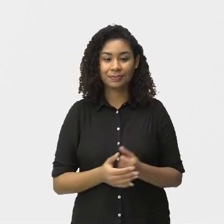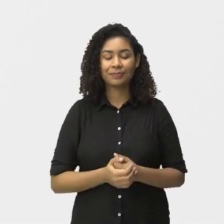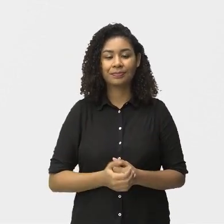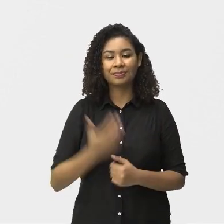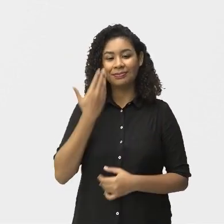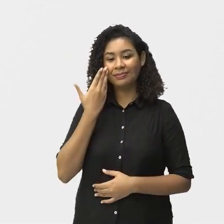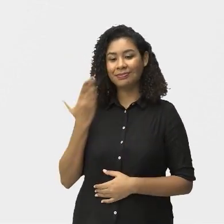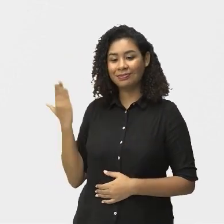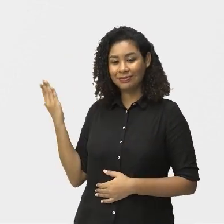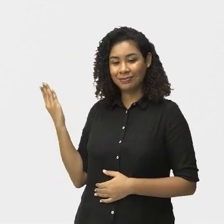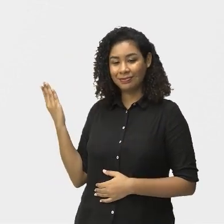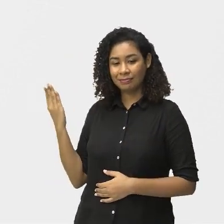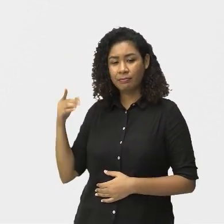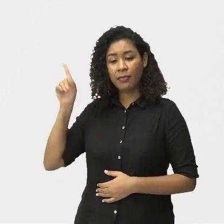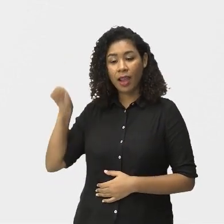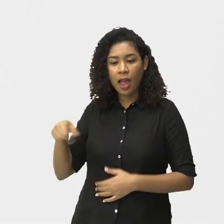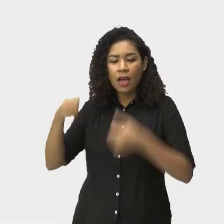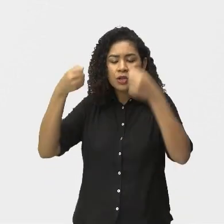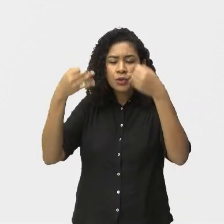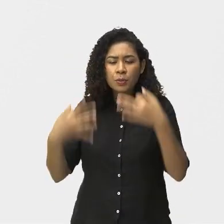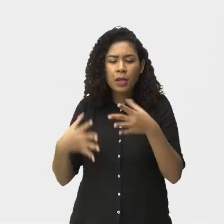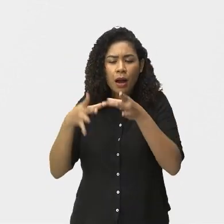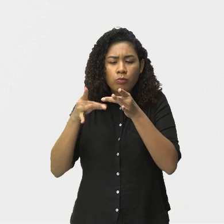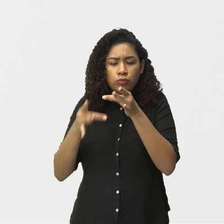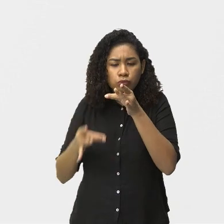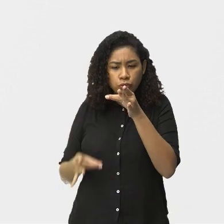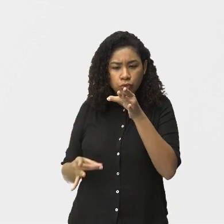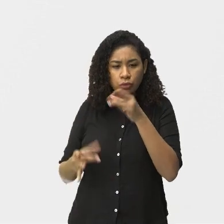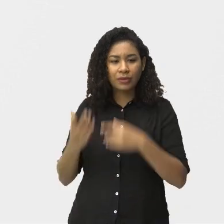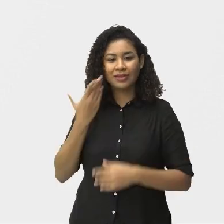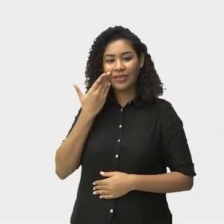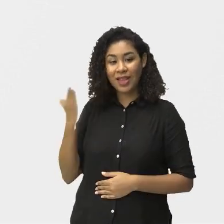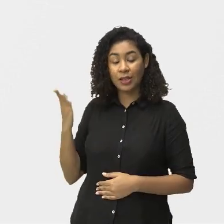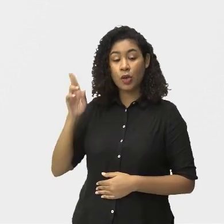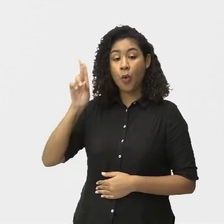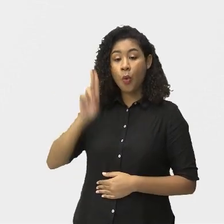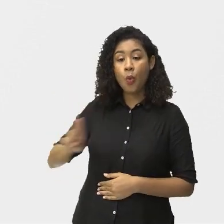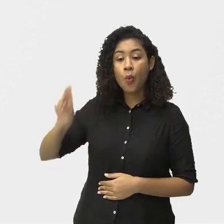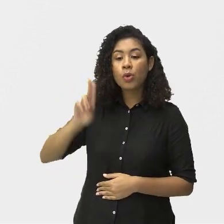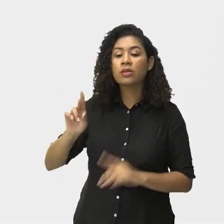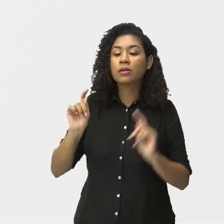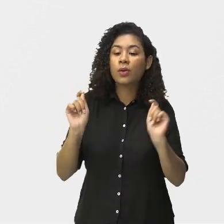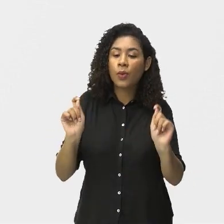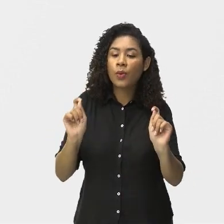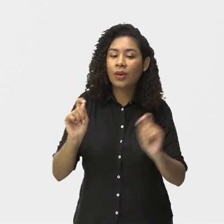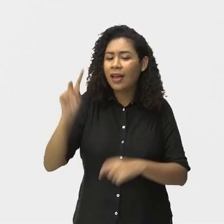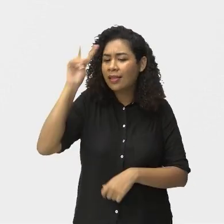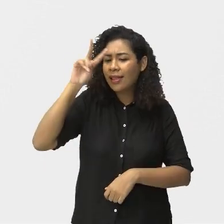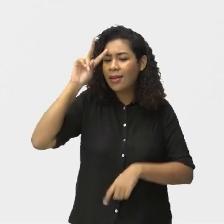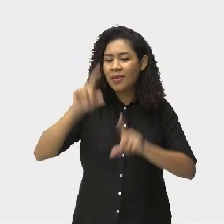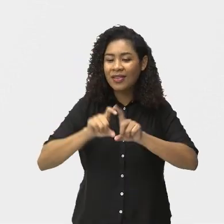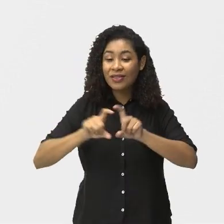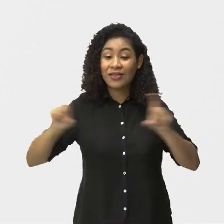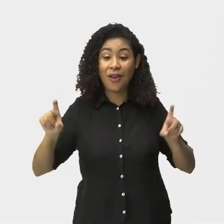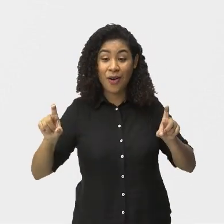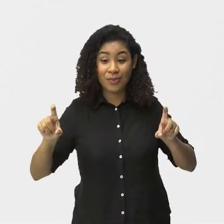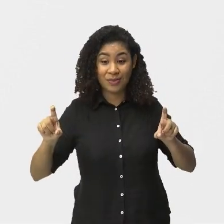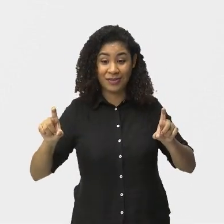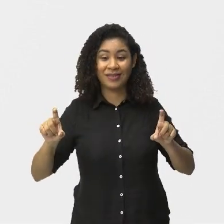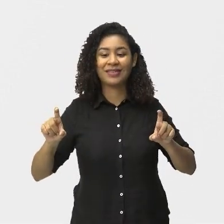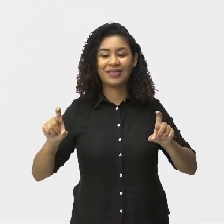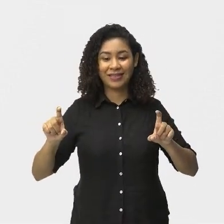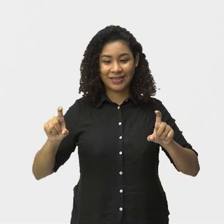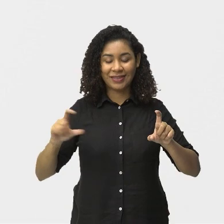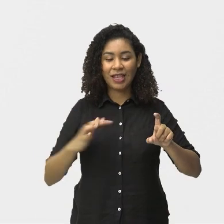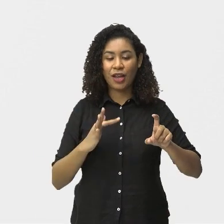aqui está o desenvolvimento. Veja que nós utilizamos essa fórmula aqui, né?